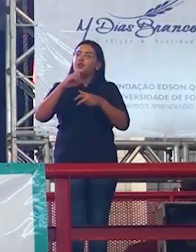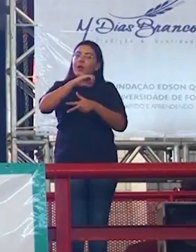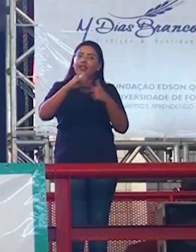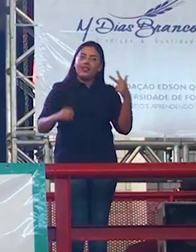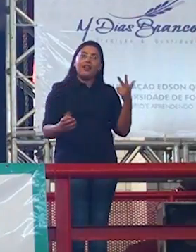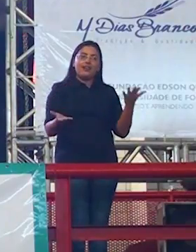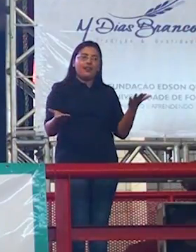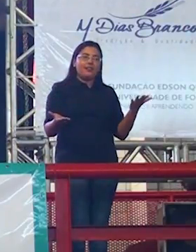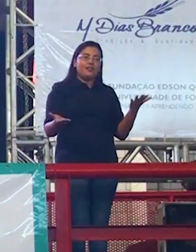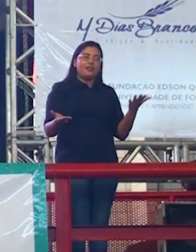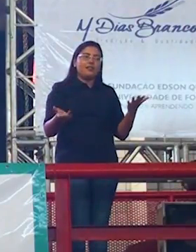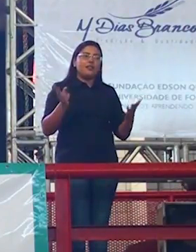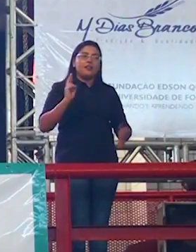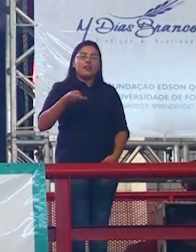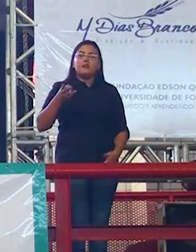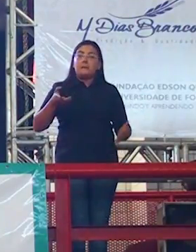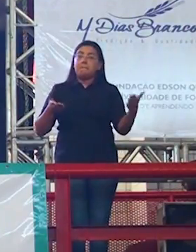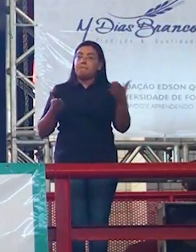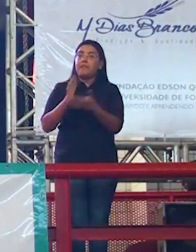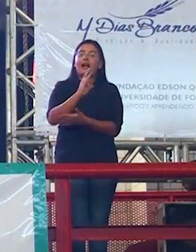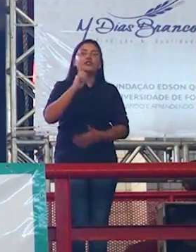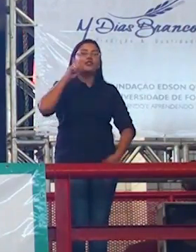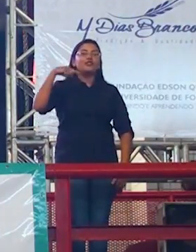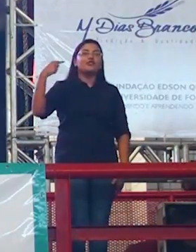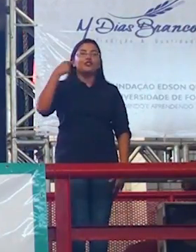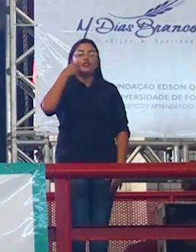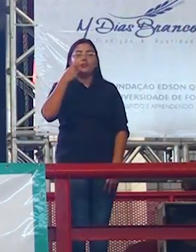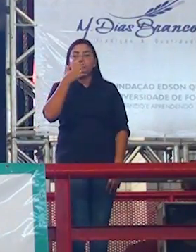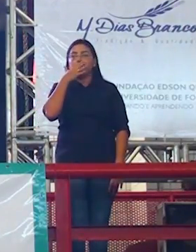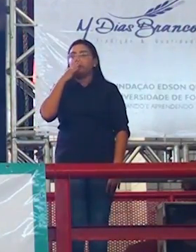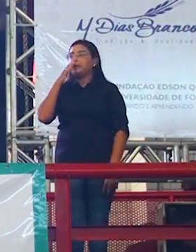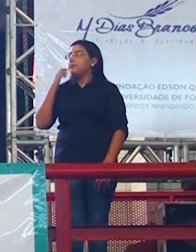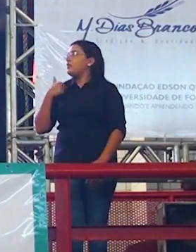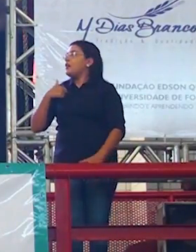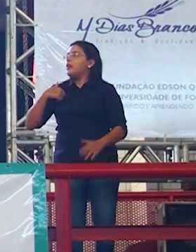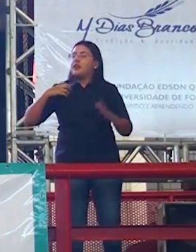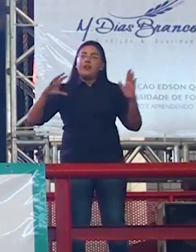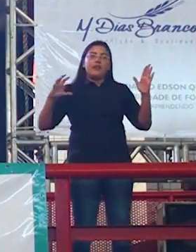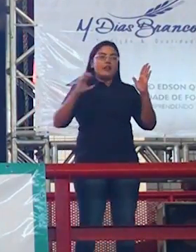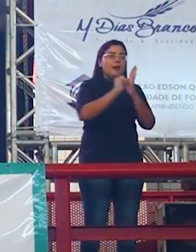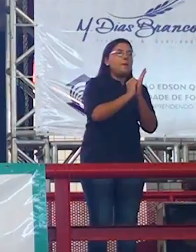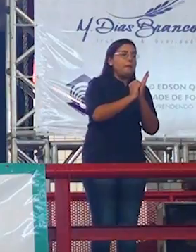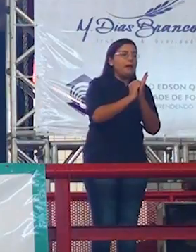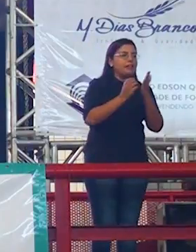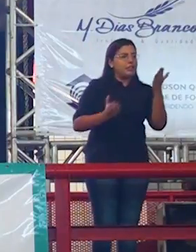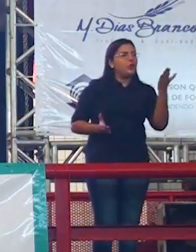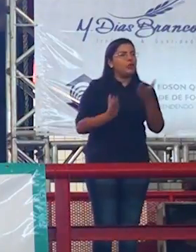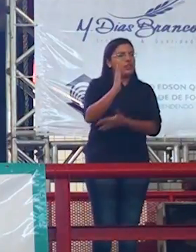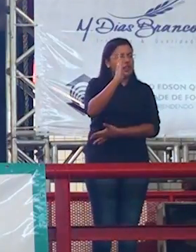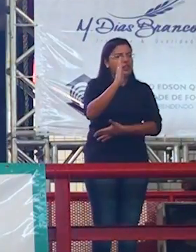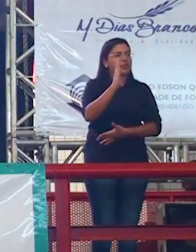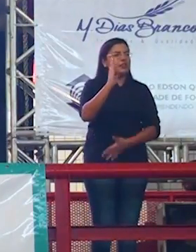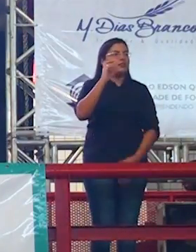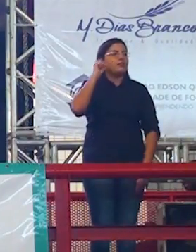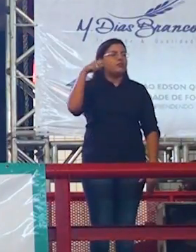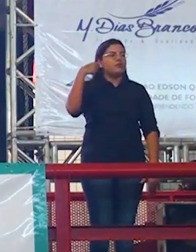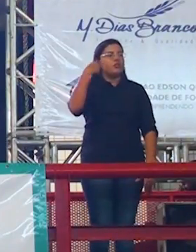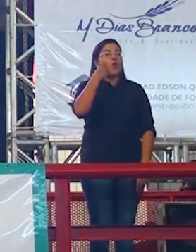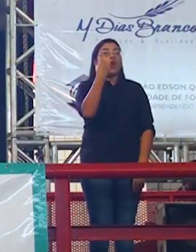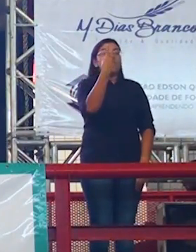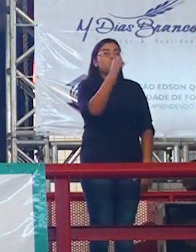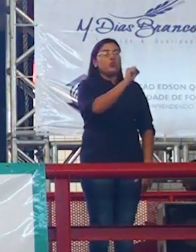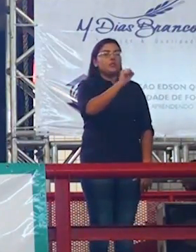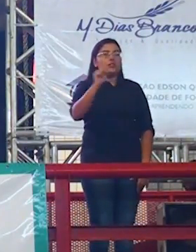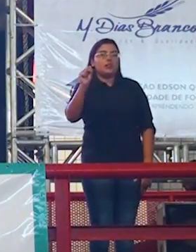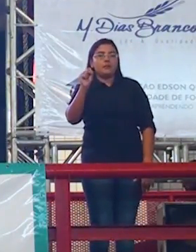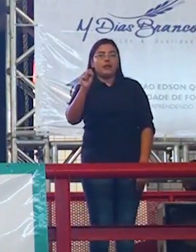todo ano eu passo para direito. Em 2014 eu me matriculei, já que eu passei, eu me matriculei, cursei um semestre na